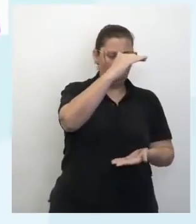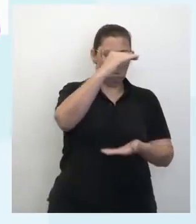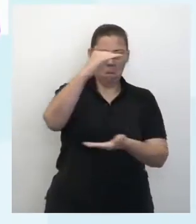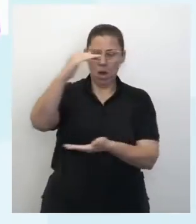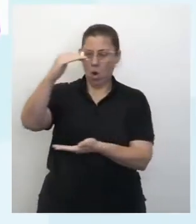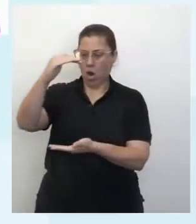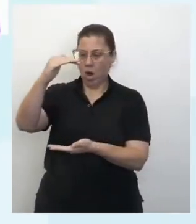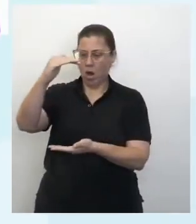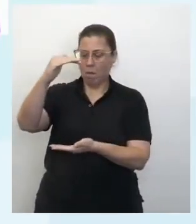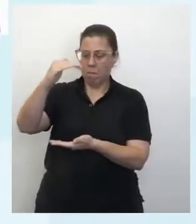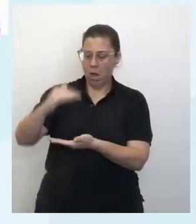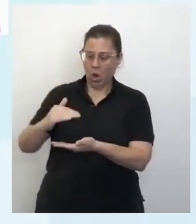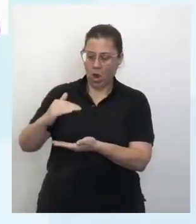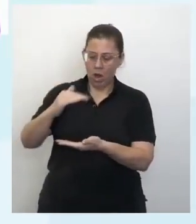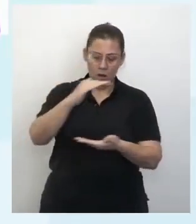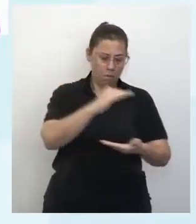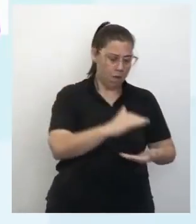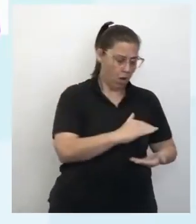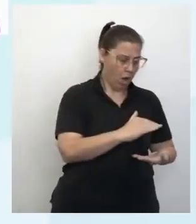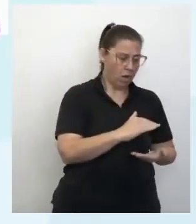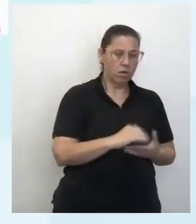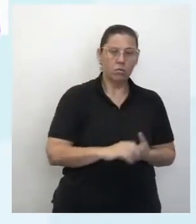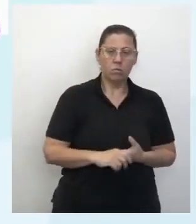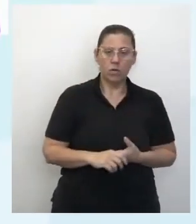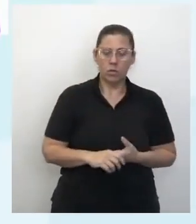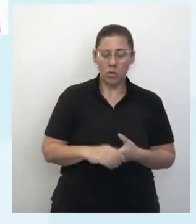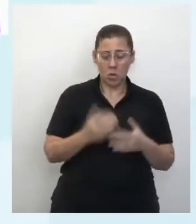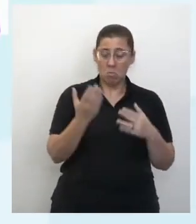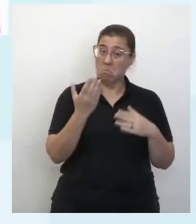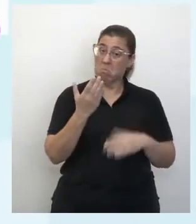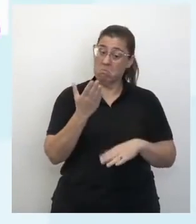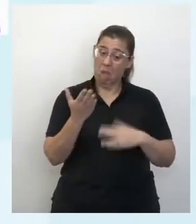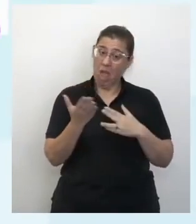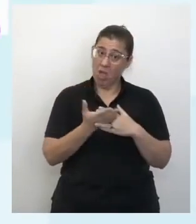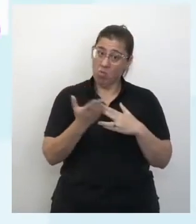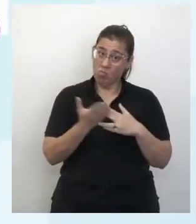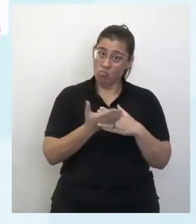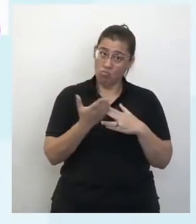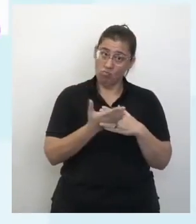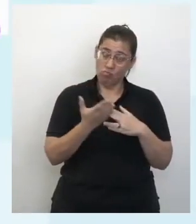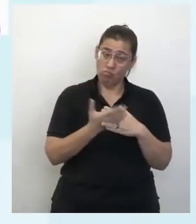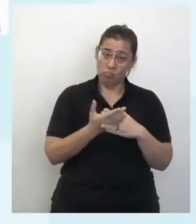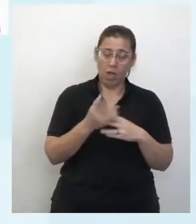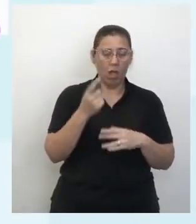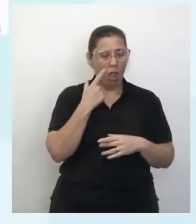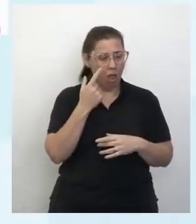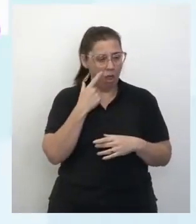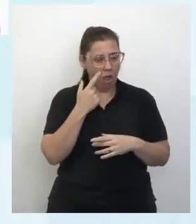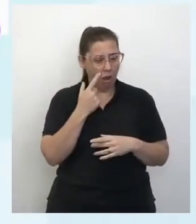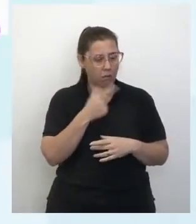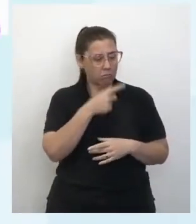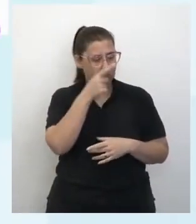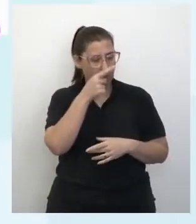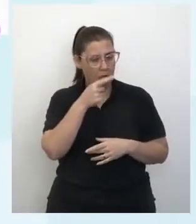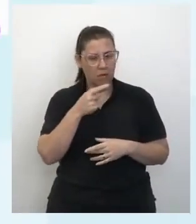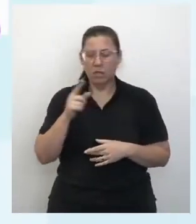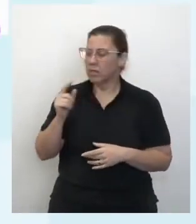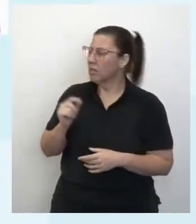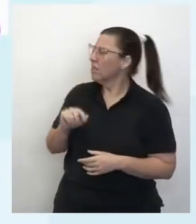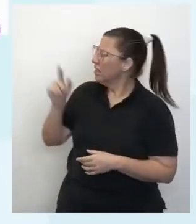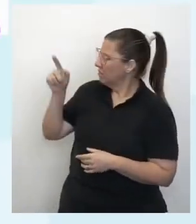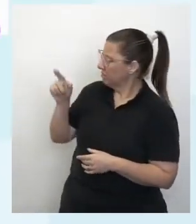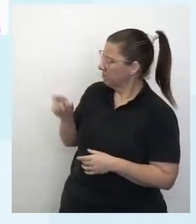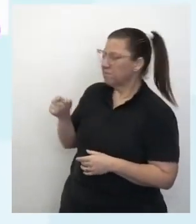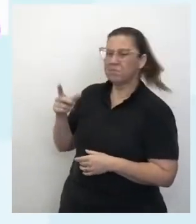maior, lado menor com lado menor e o lado médio com lado médio, tá certo? Você tem que olhar sempre assim. O maior do pequeno,